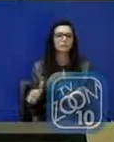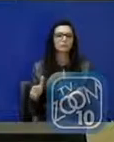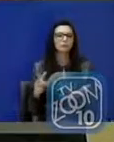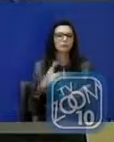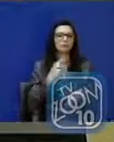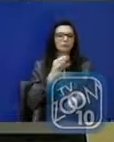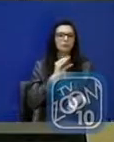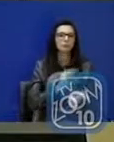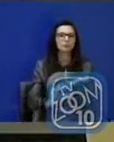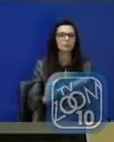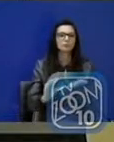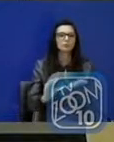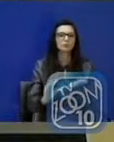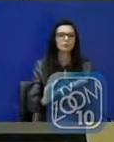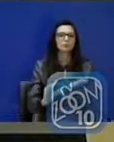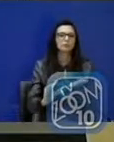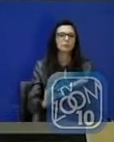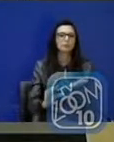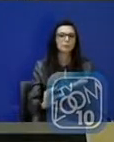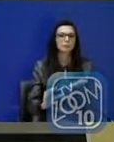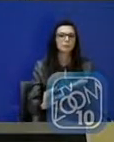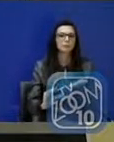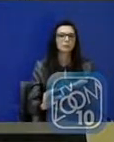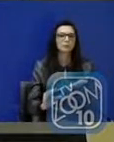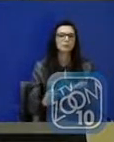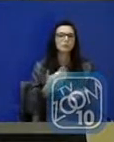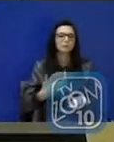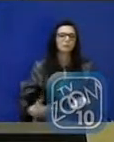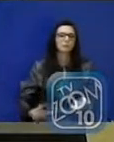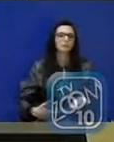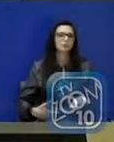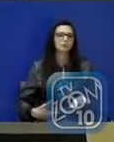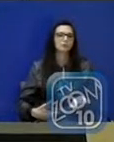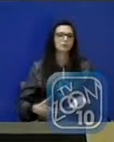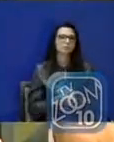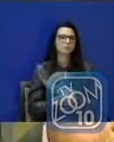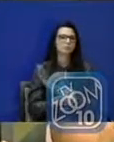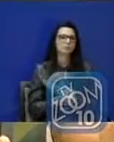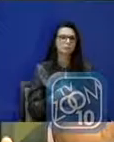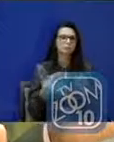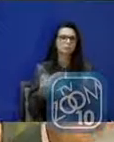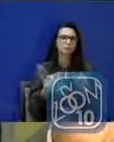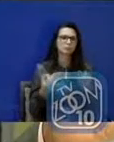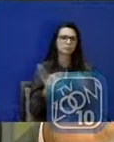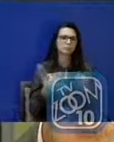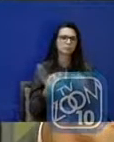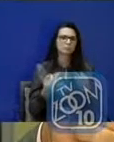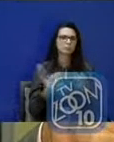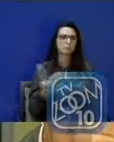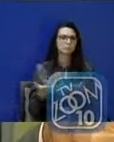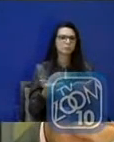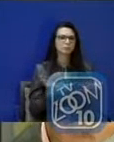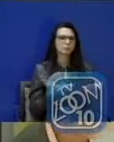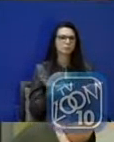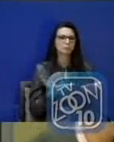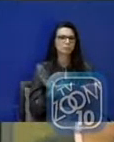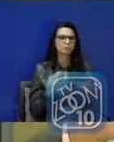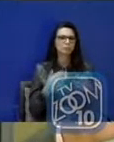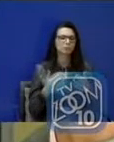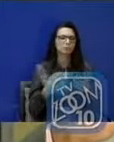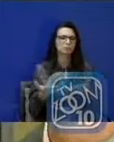Desenvolvimento Econômico, Indústria, Comércio e Serviços, Enami Nassif. Agricultura, Pecuária,